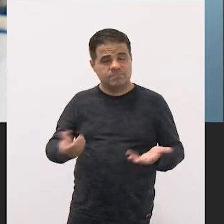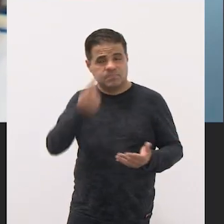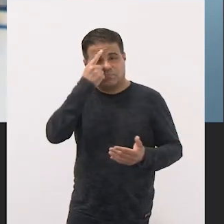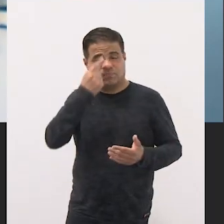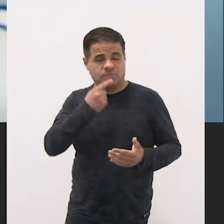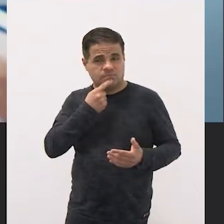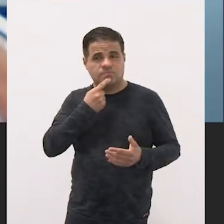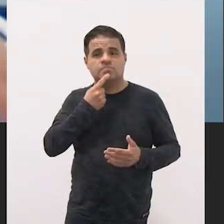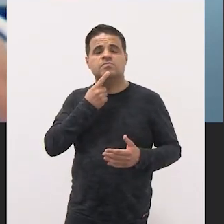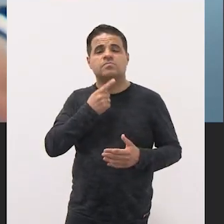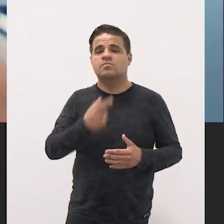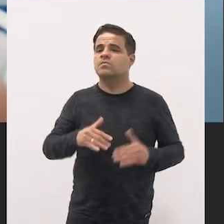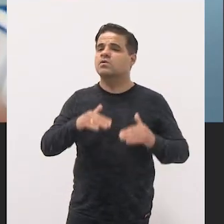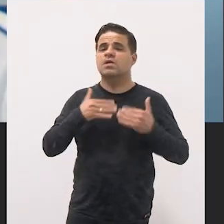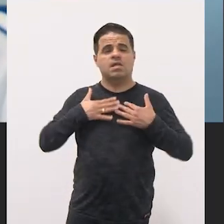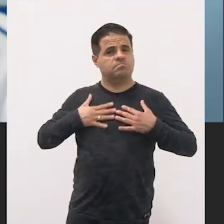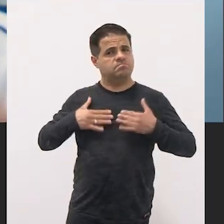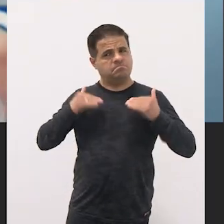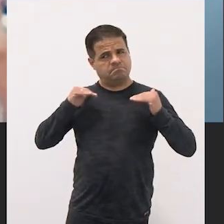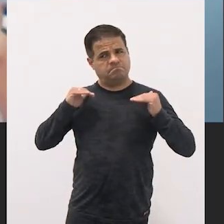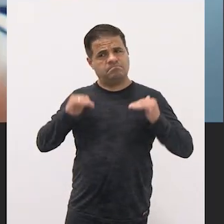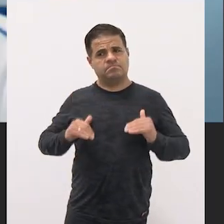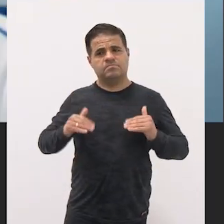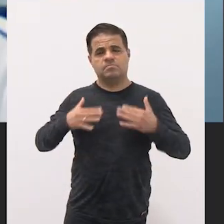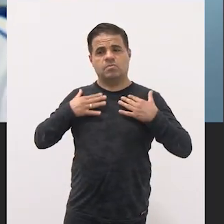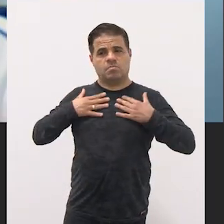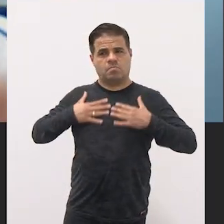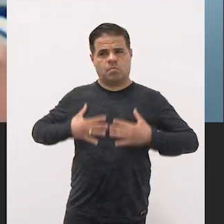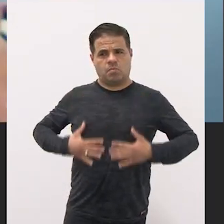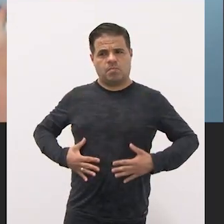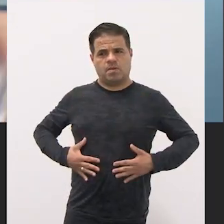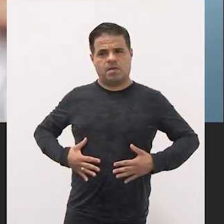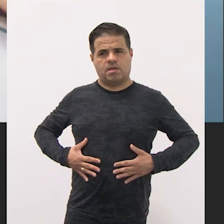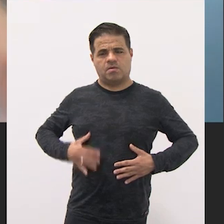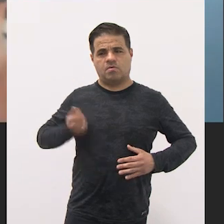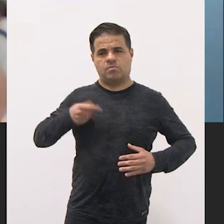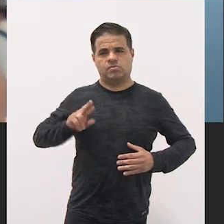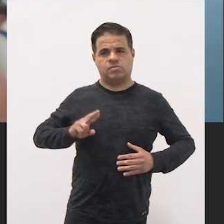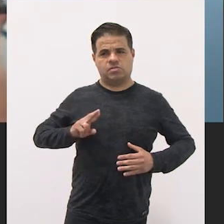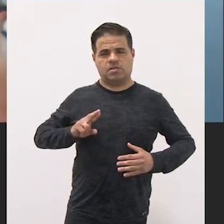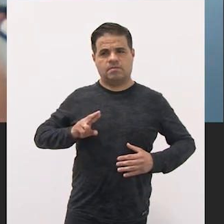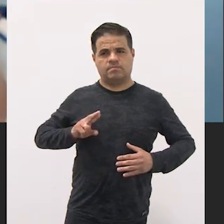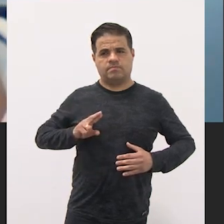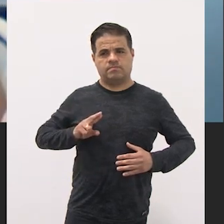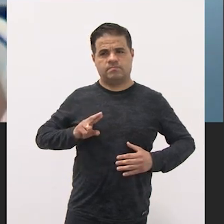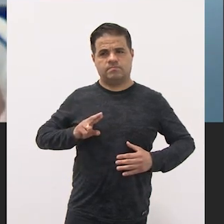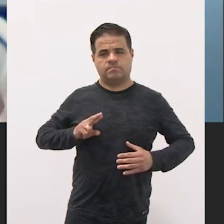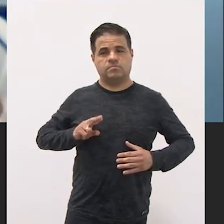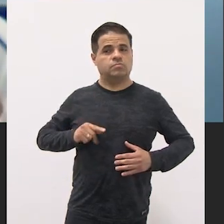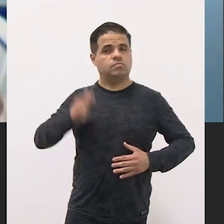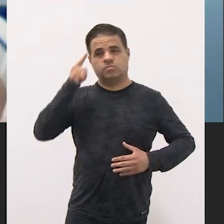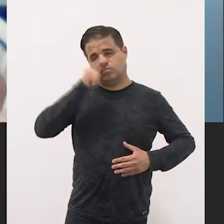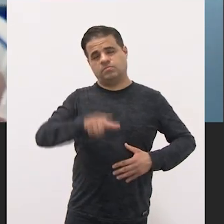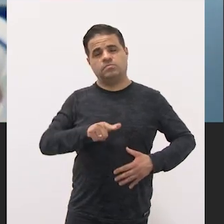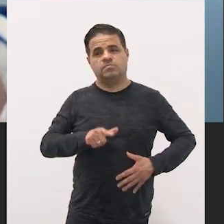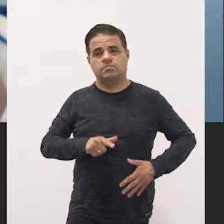paralisia infantil, ele ficou no pulmão de aço, né? Ele só conseguia